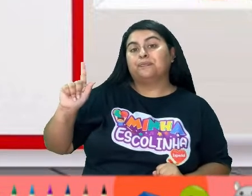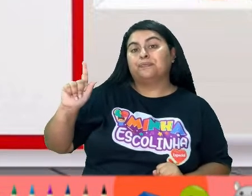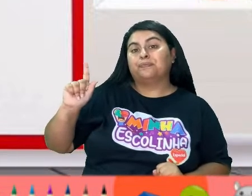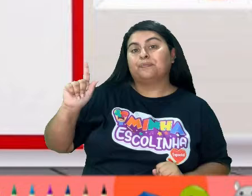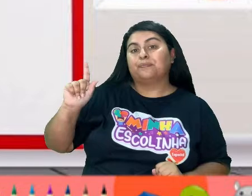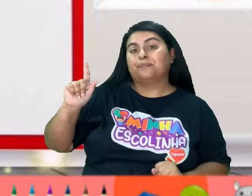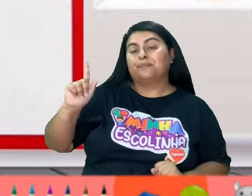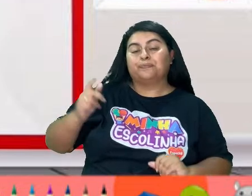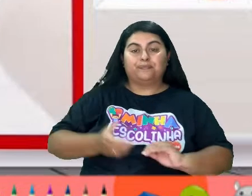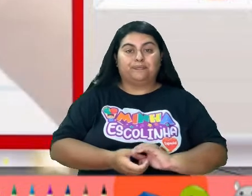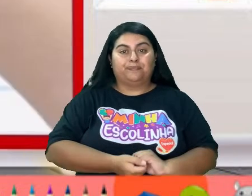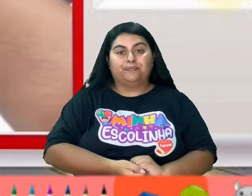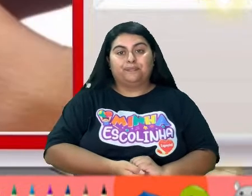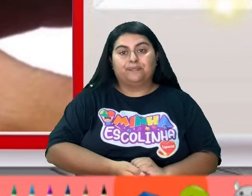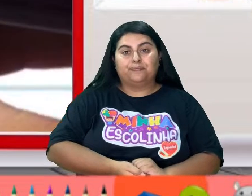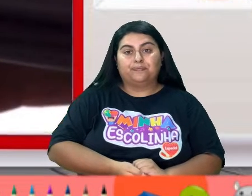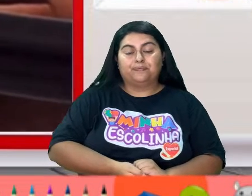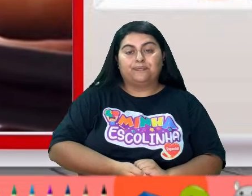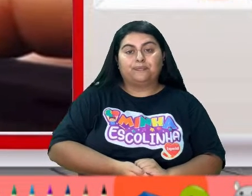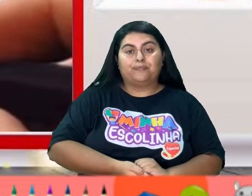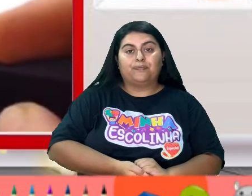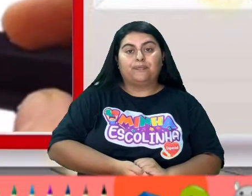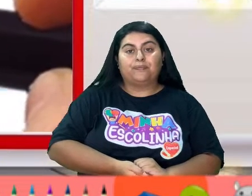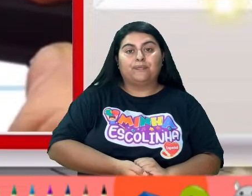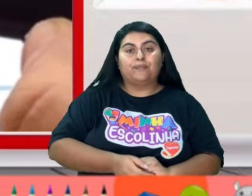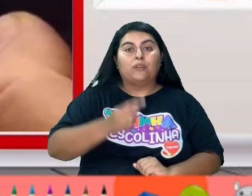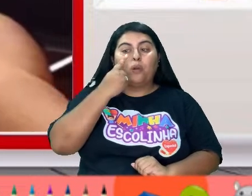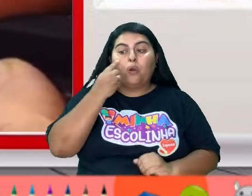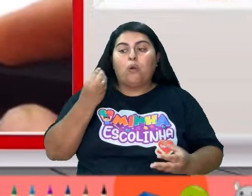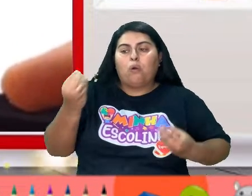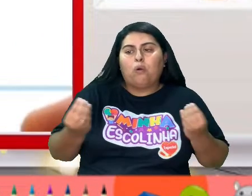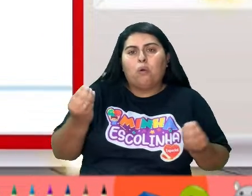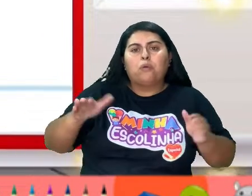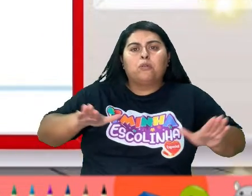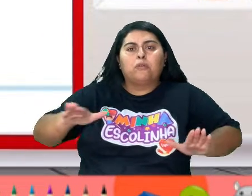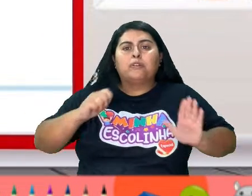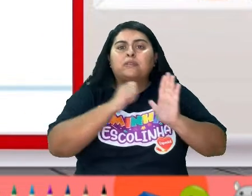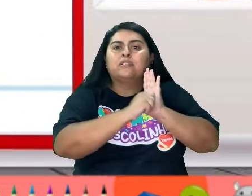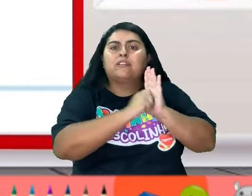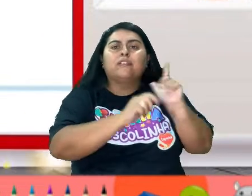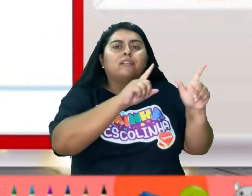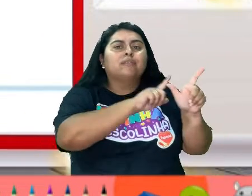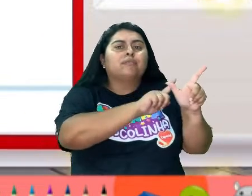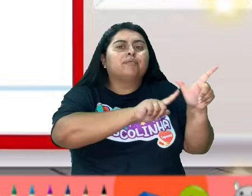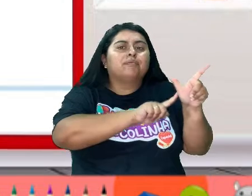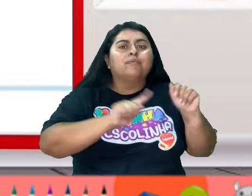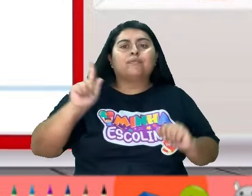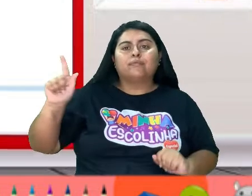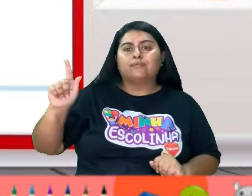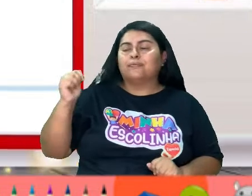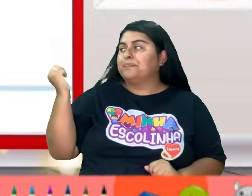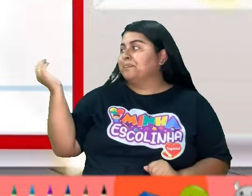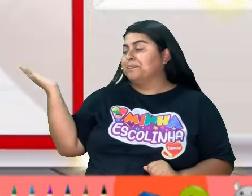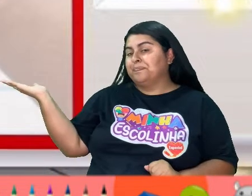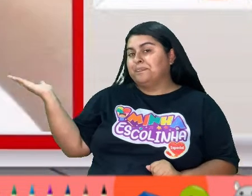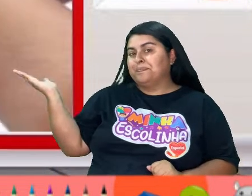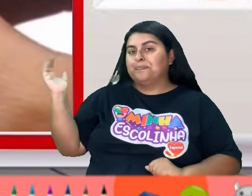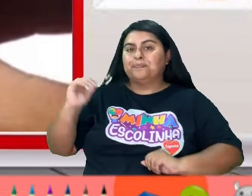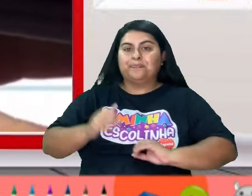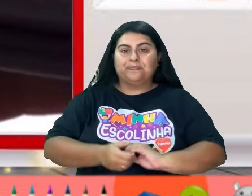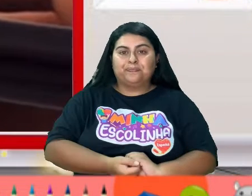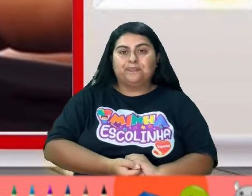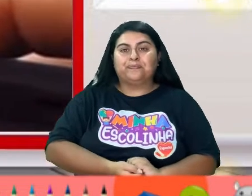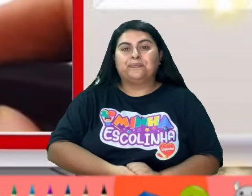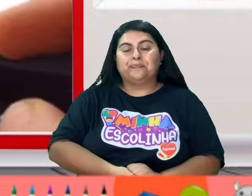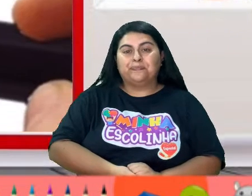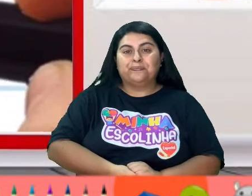Letra G. E esse é o movimento para escrever a letra G. Fundo de saula de aula com a lousa branca